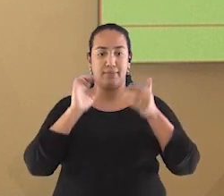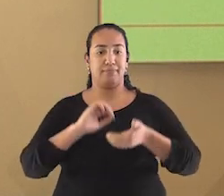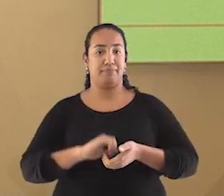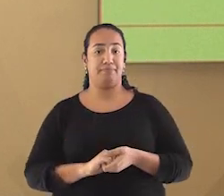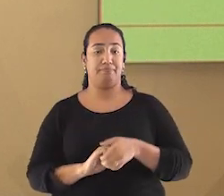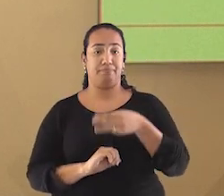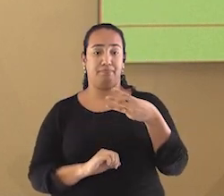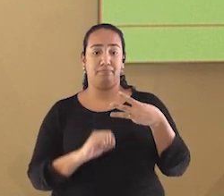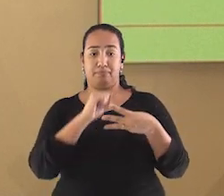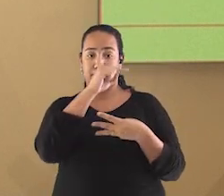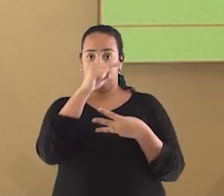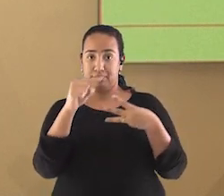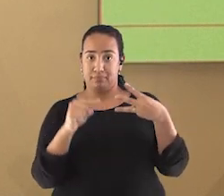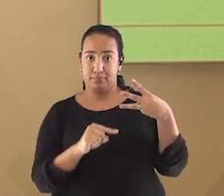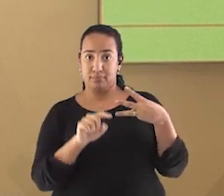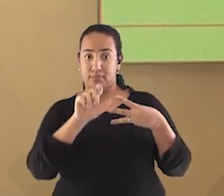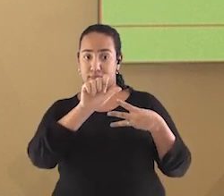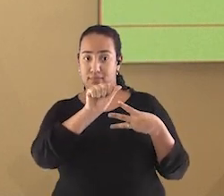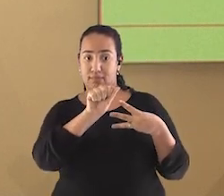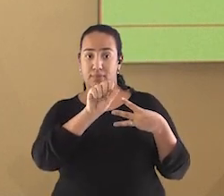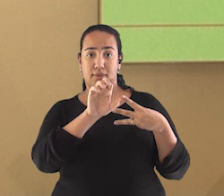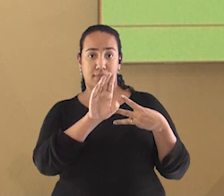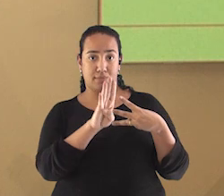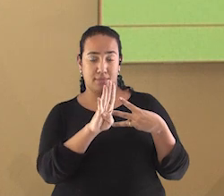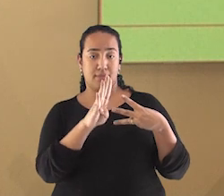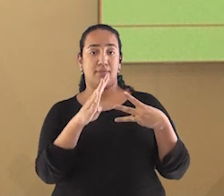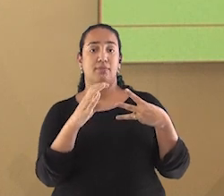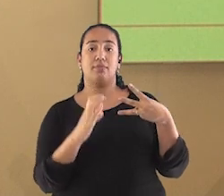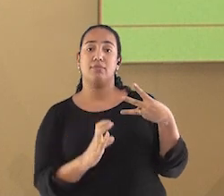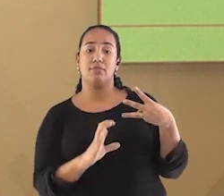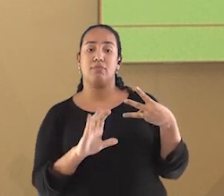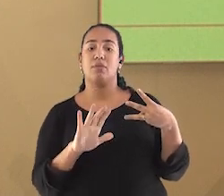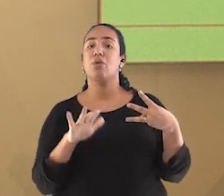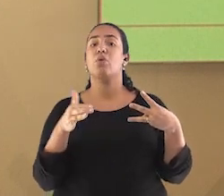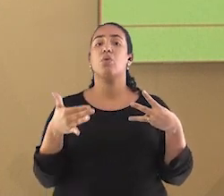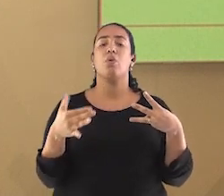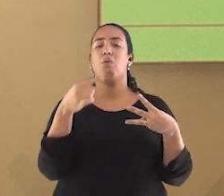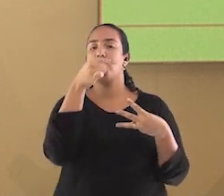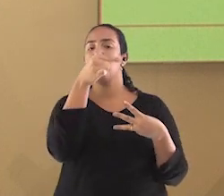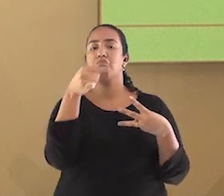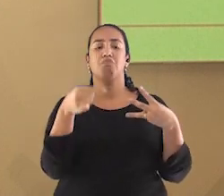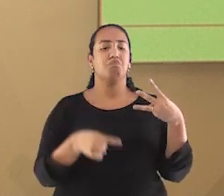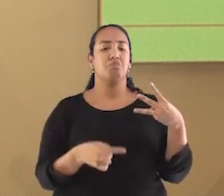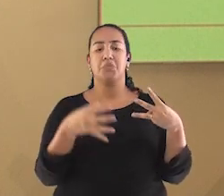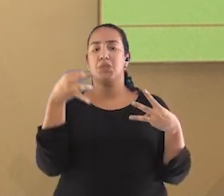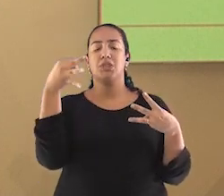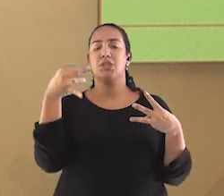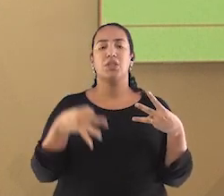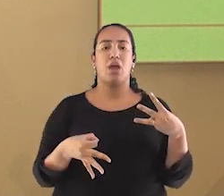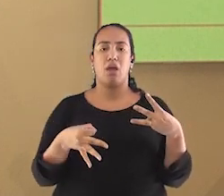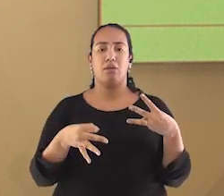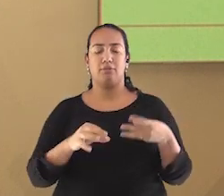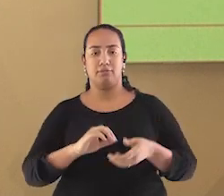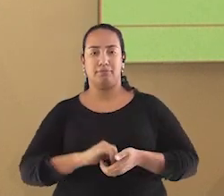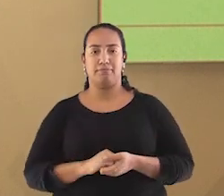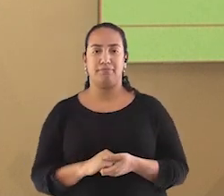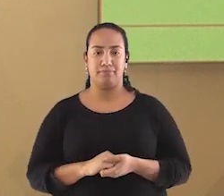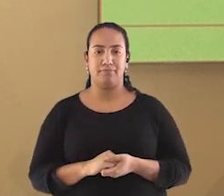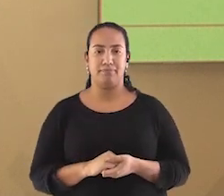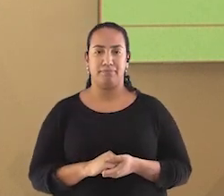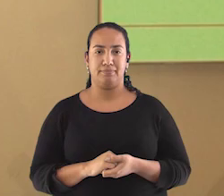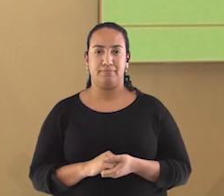Antiga? Opção A, Babilônia e Atenas. Opção B, Atenas e Esparta. E opção